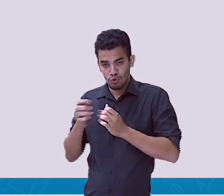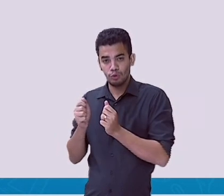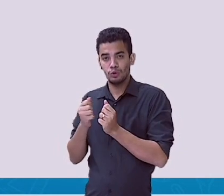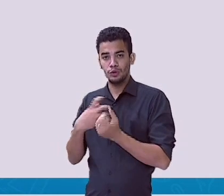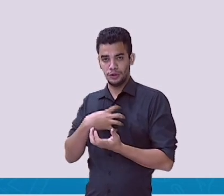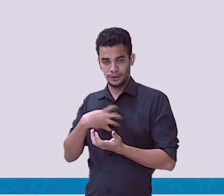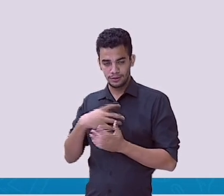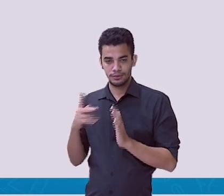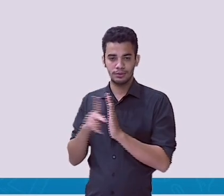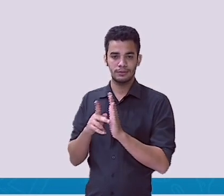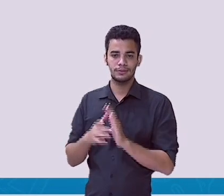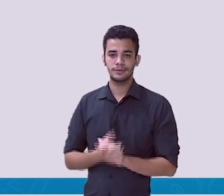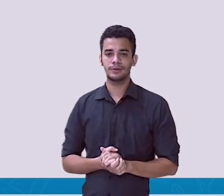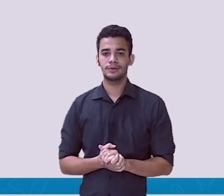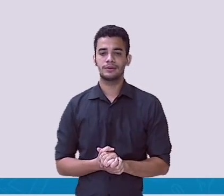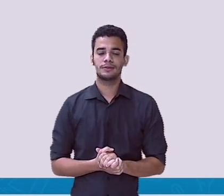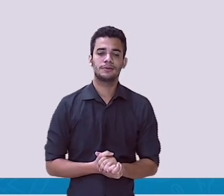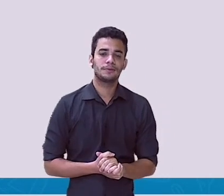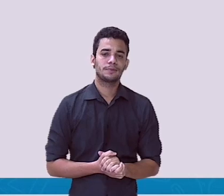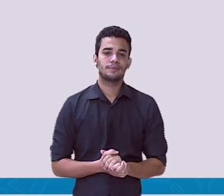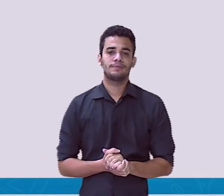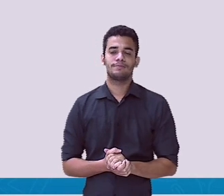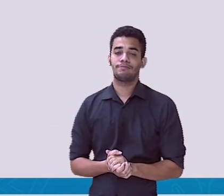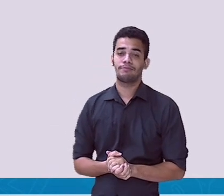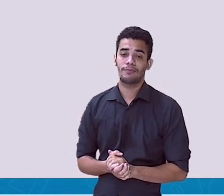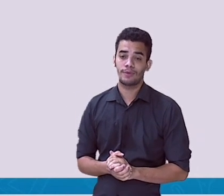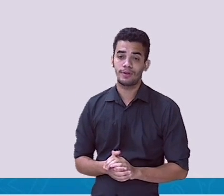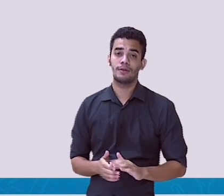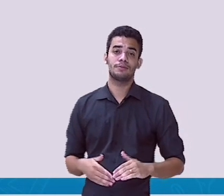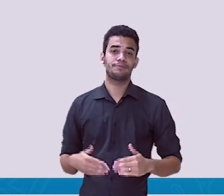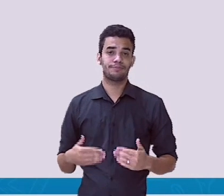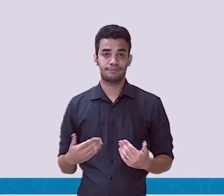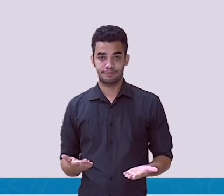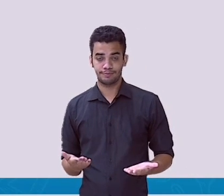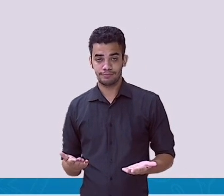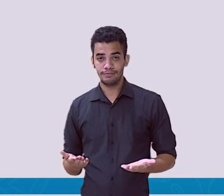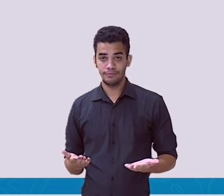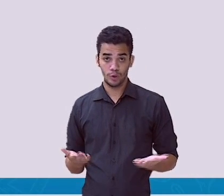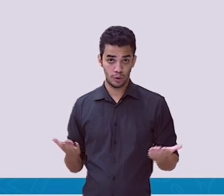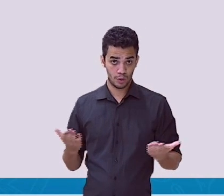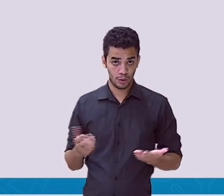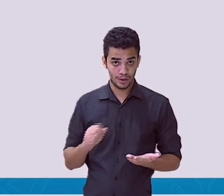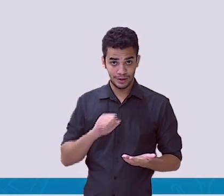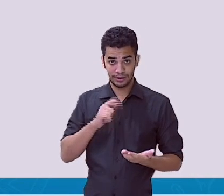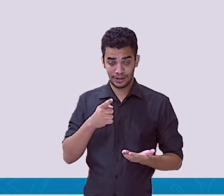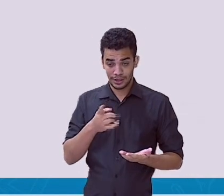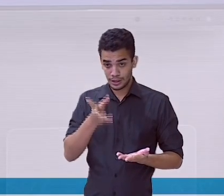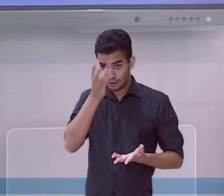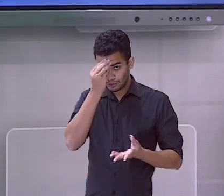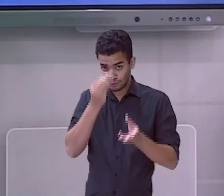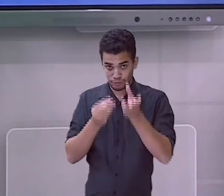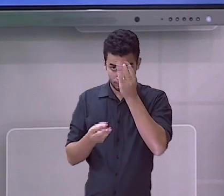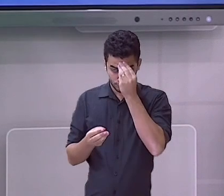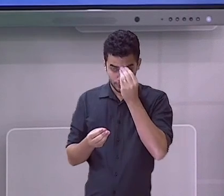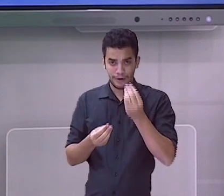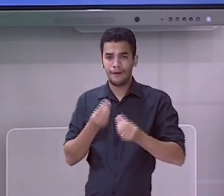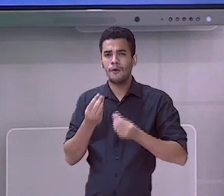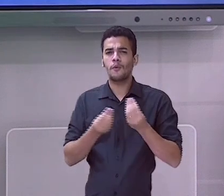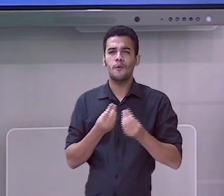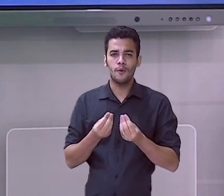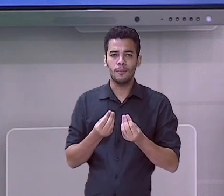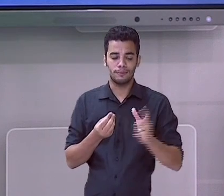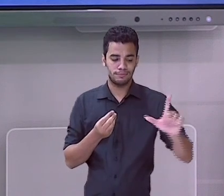ali. Ok? Bom, e para melhorar nossos conhecimentos, nós vamos acessar nossas atividades